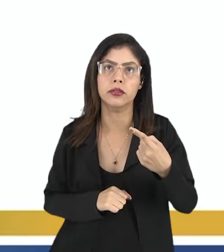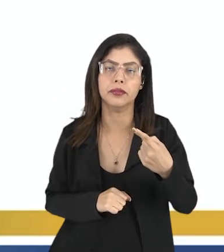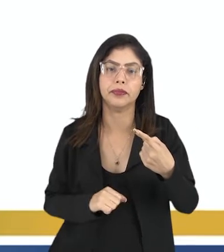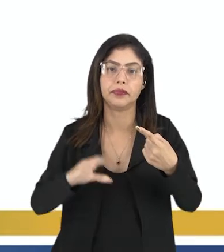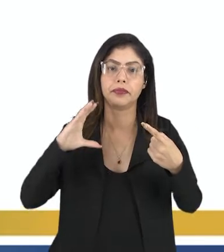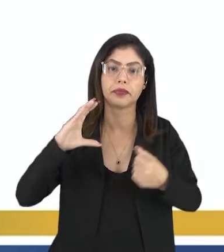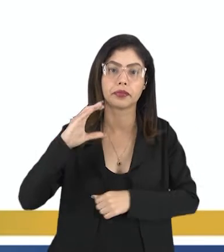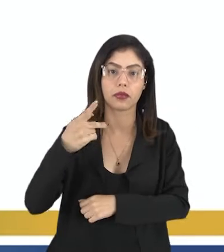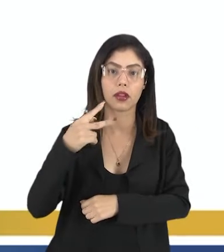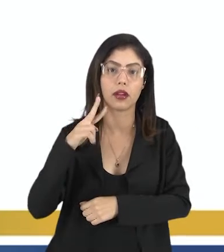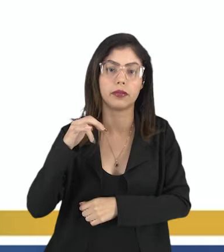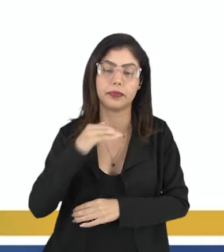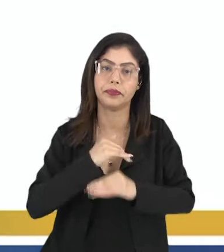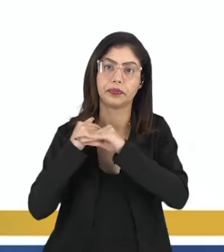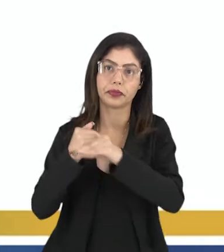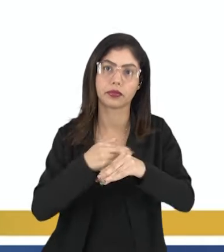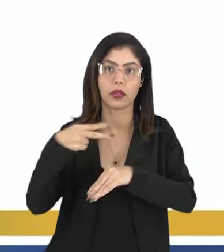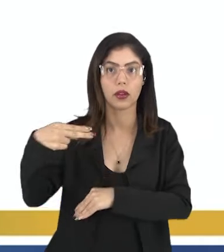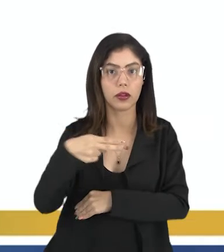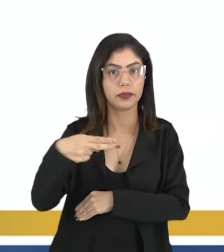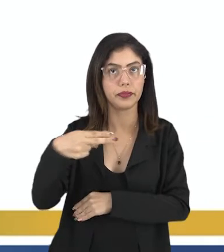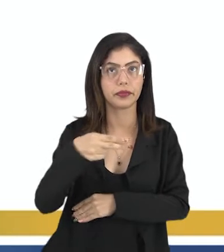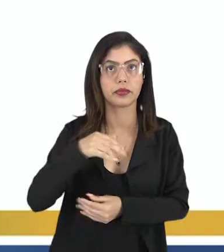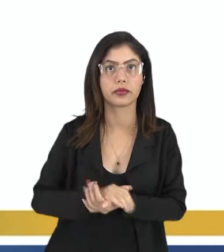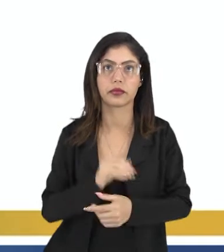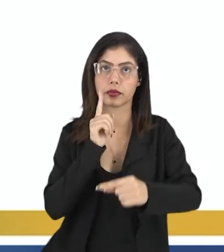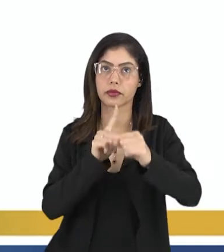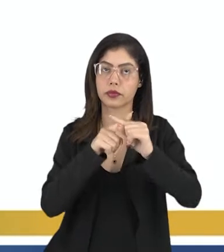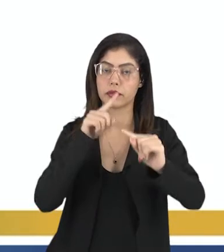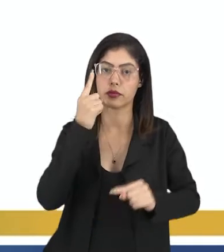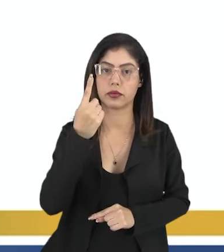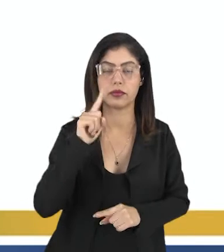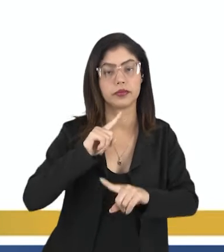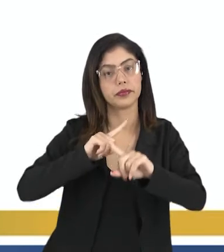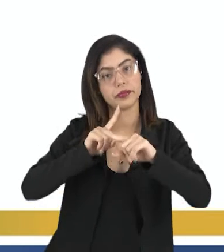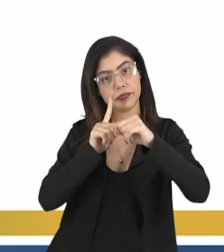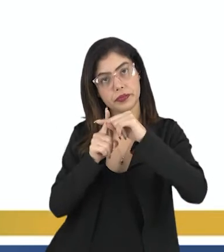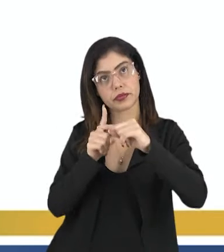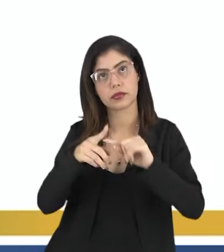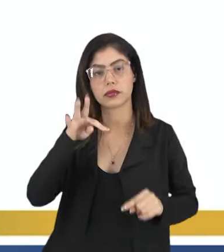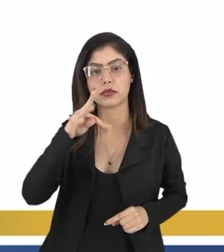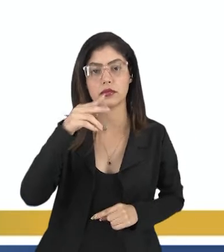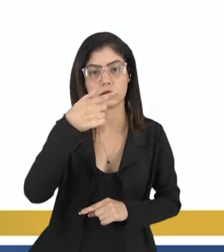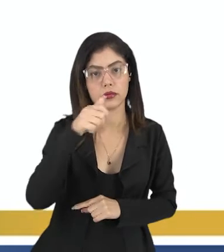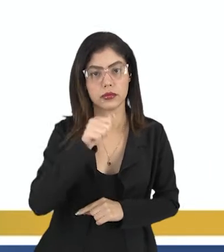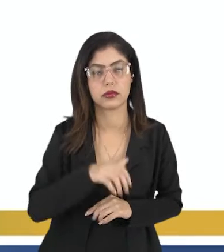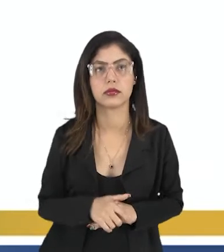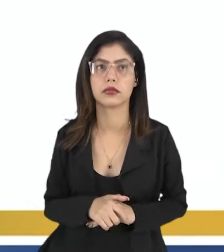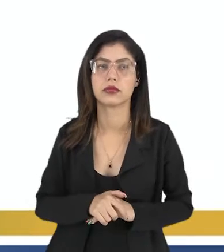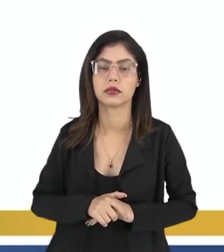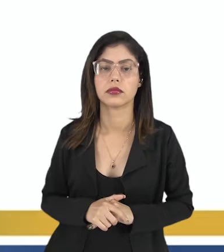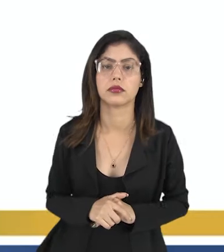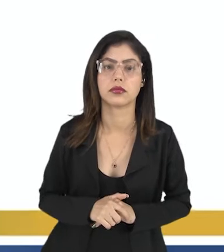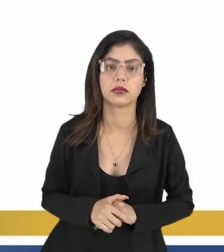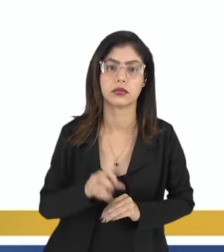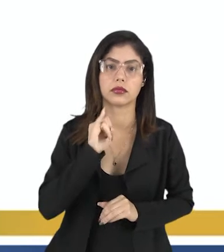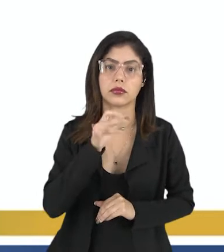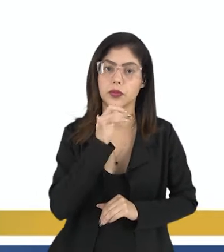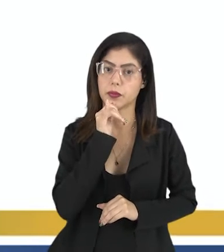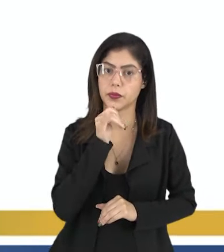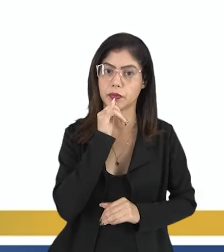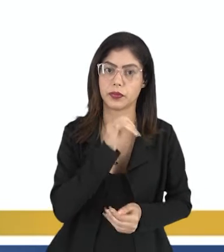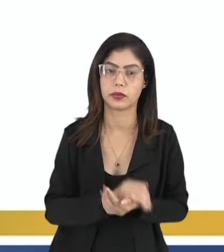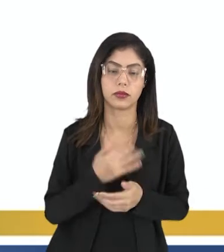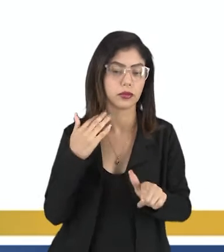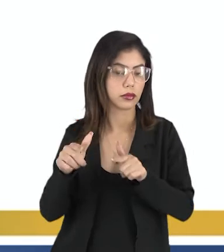ao capital vezes 1 mais a taxa. Tudo bem até aqui? E aí, se eu, por